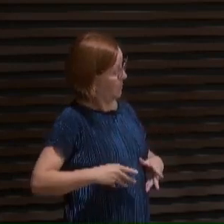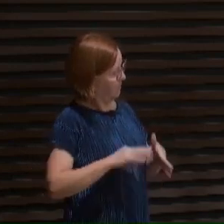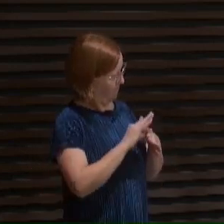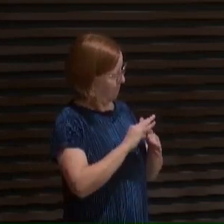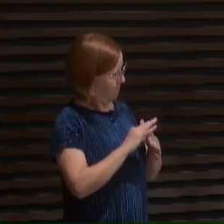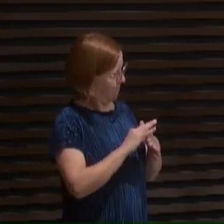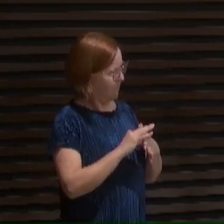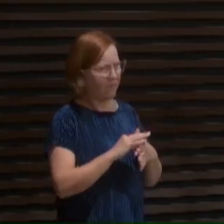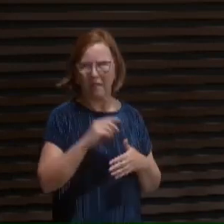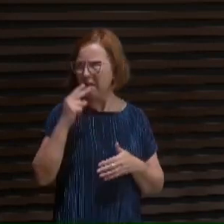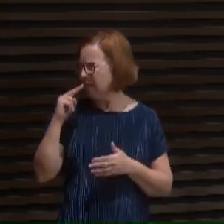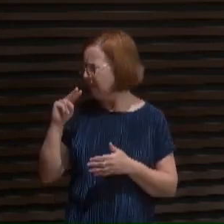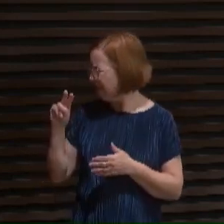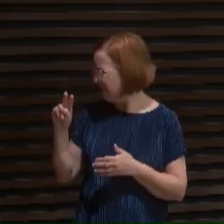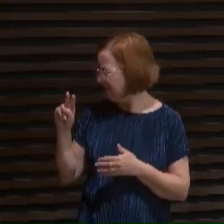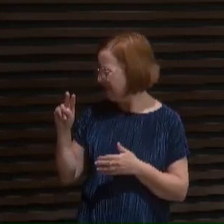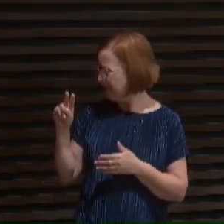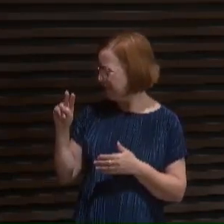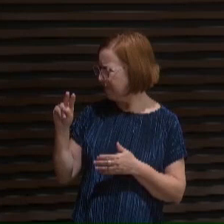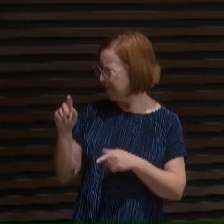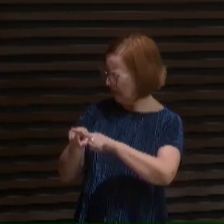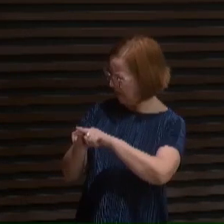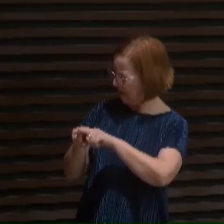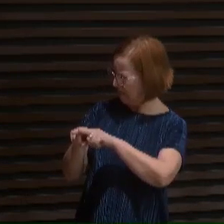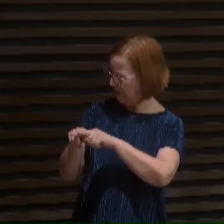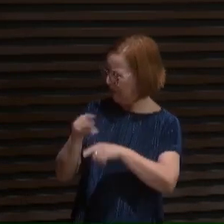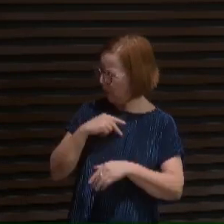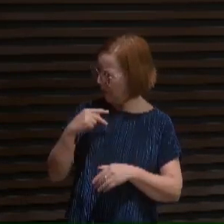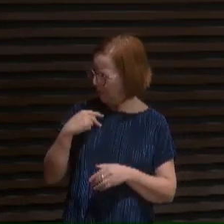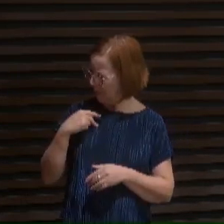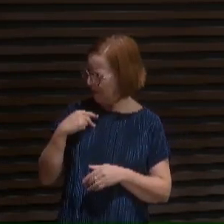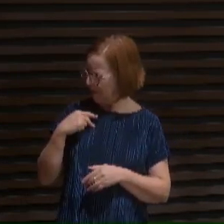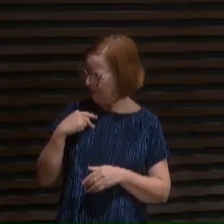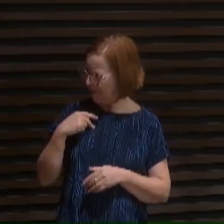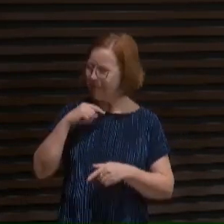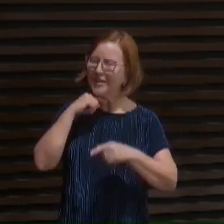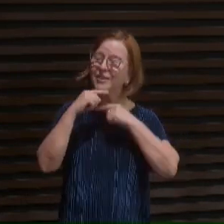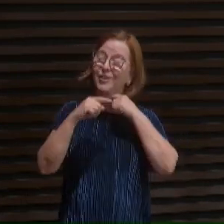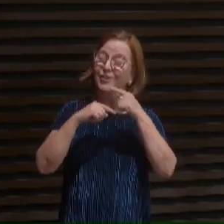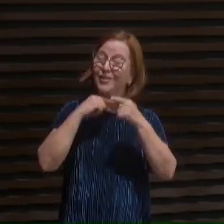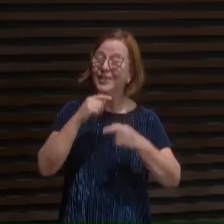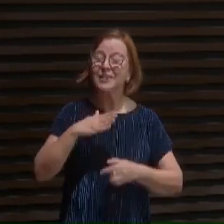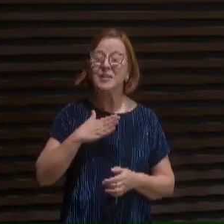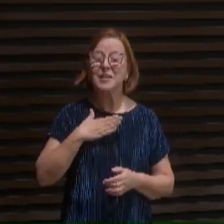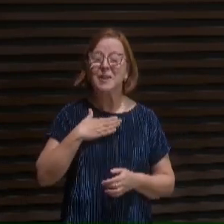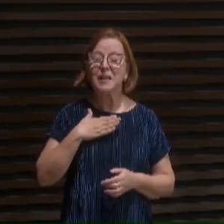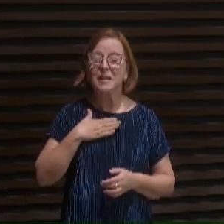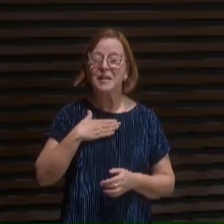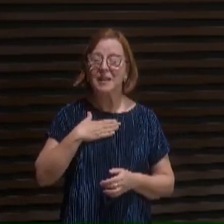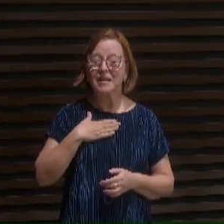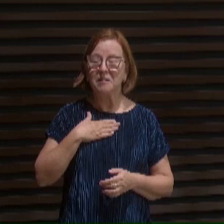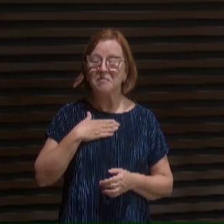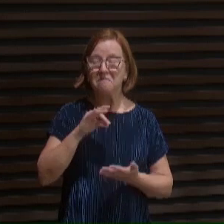E ela olhou para ele e disse: irmãos, o pastor está duvidando da minha